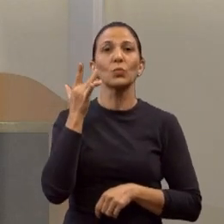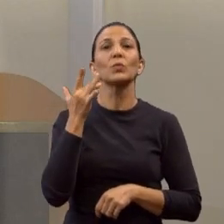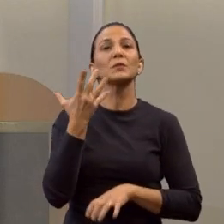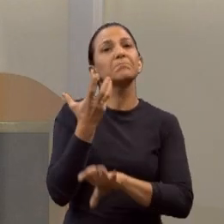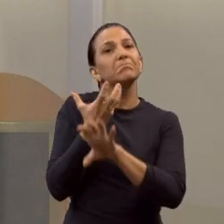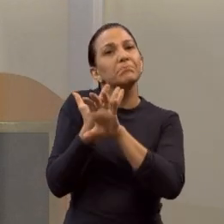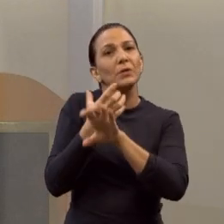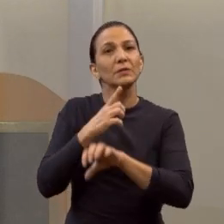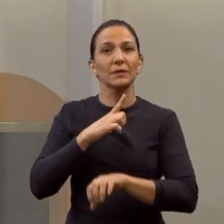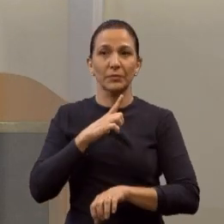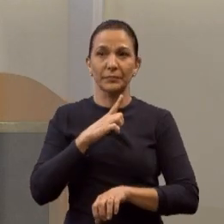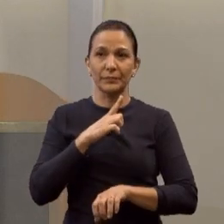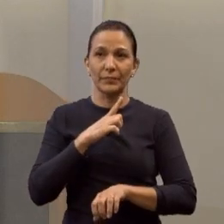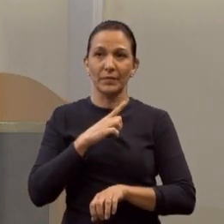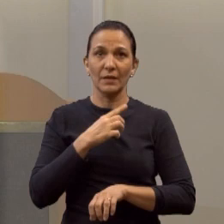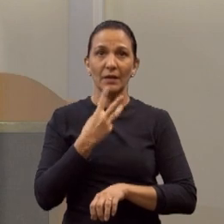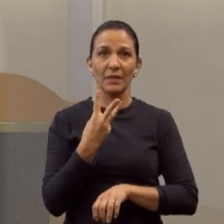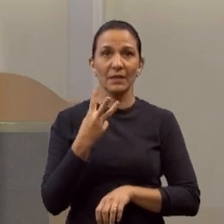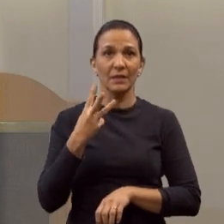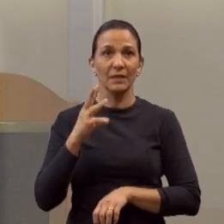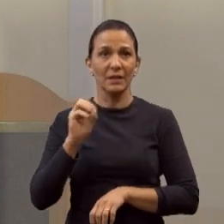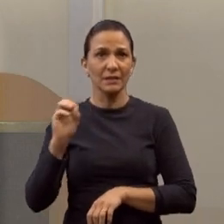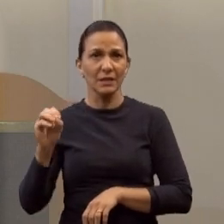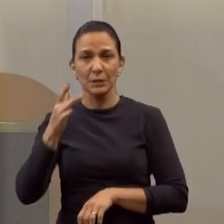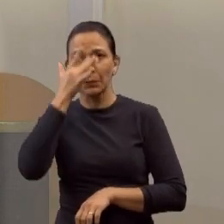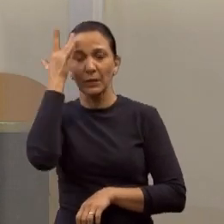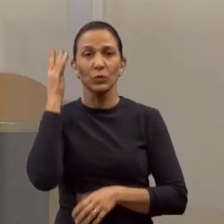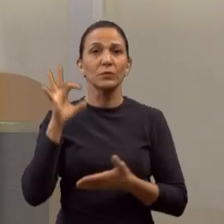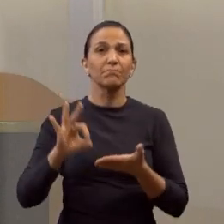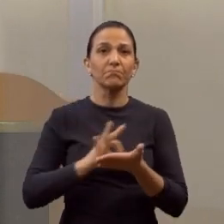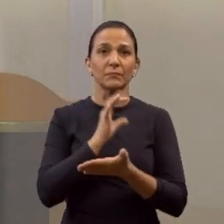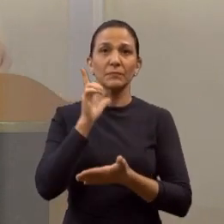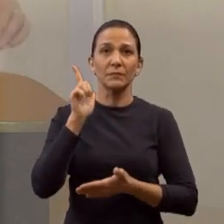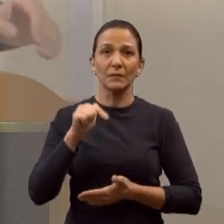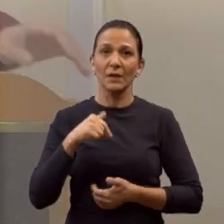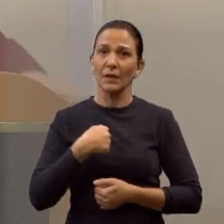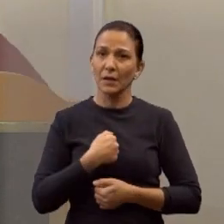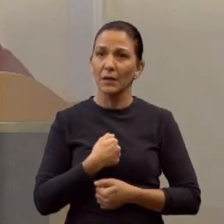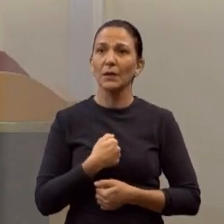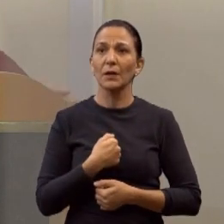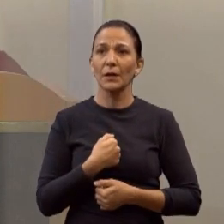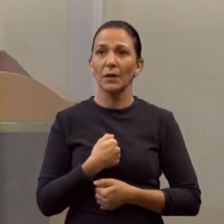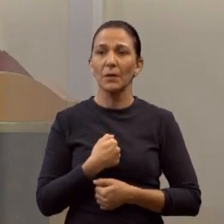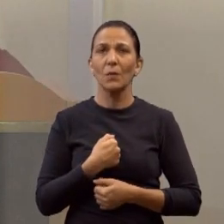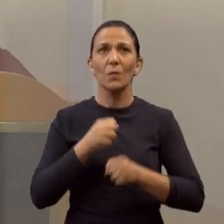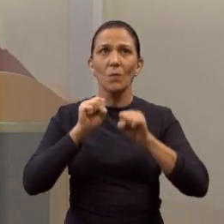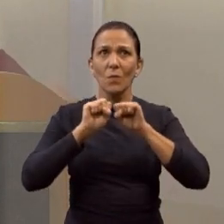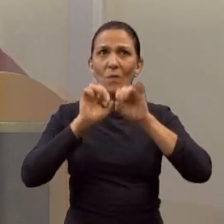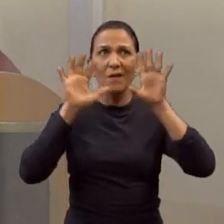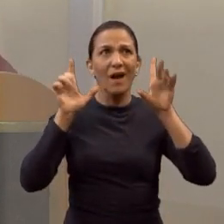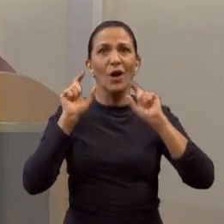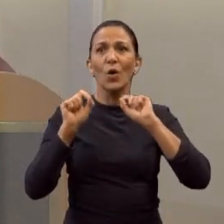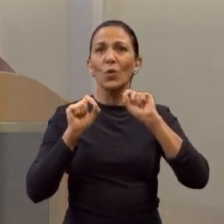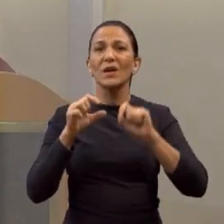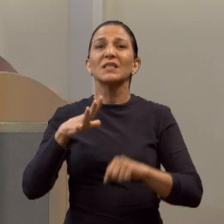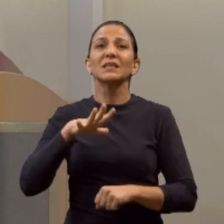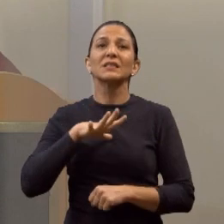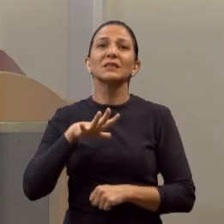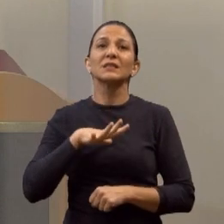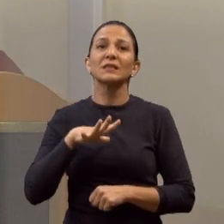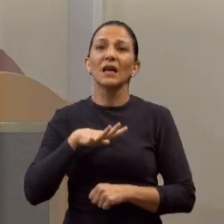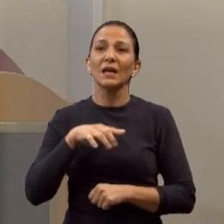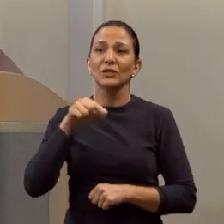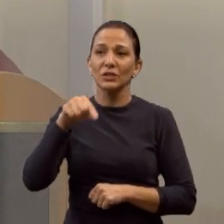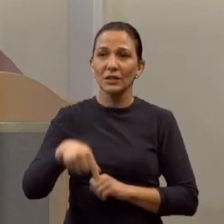online, né? Mais de 300 inscritos. E isso deixou para mim um problema muito claro, que infelizmente nossa cidade